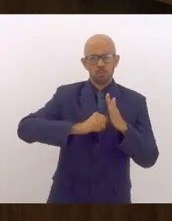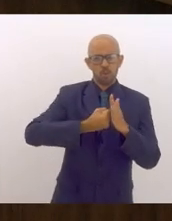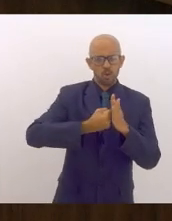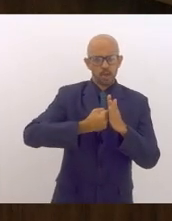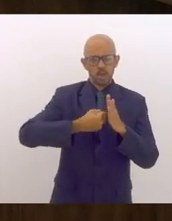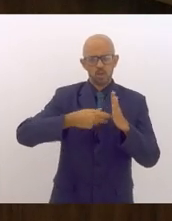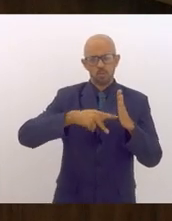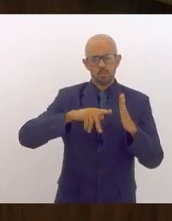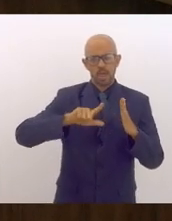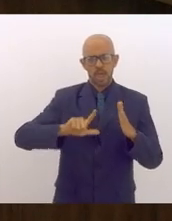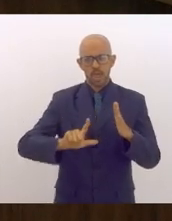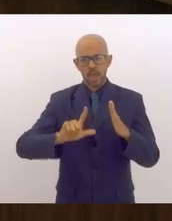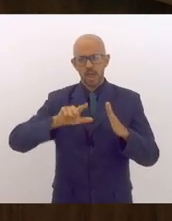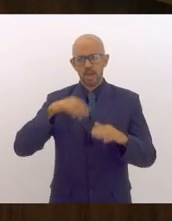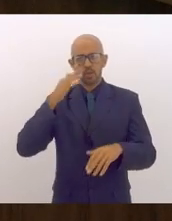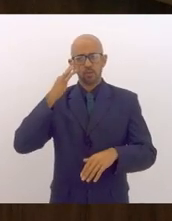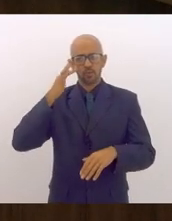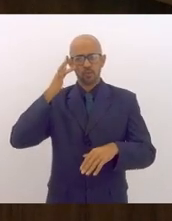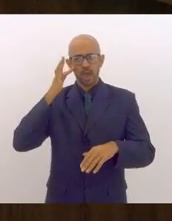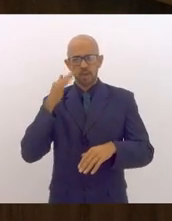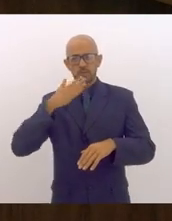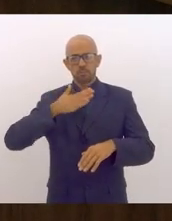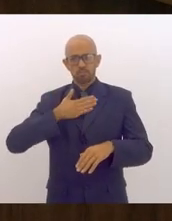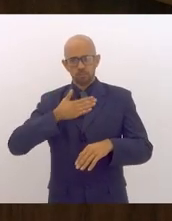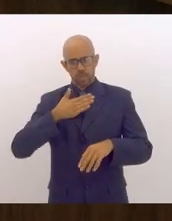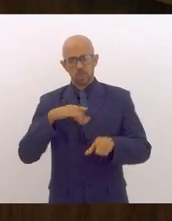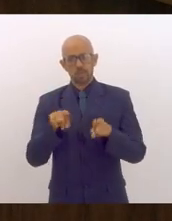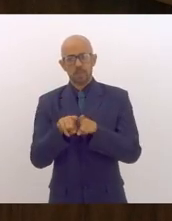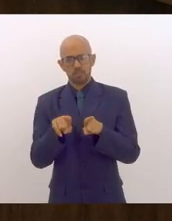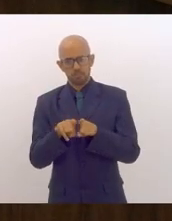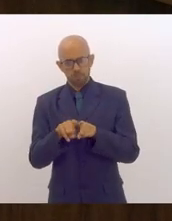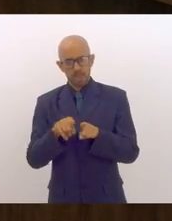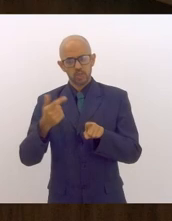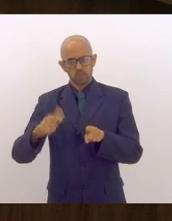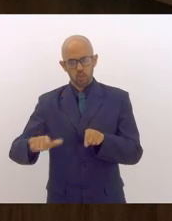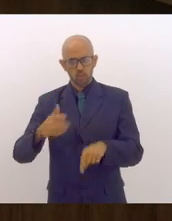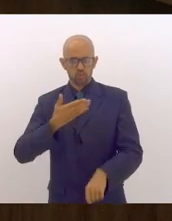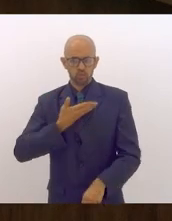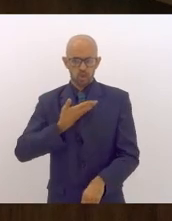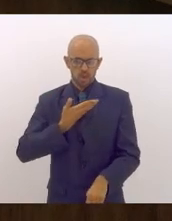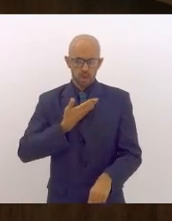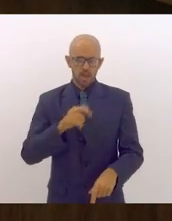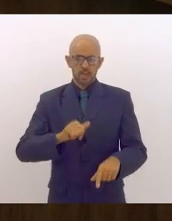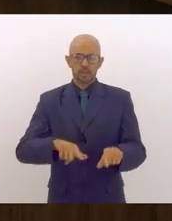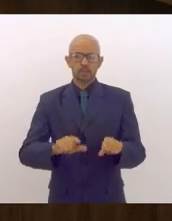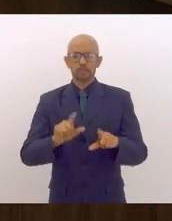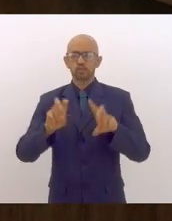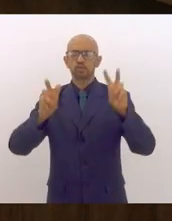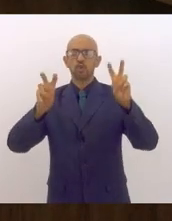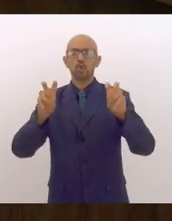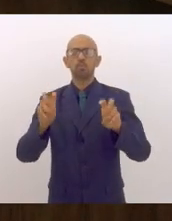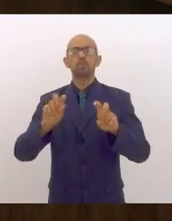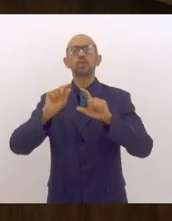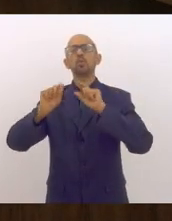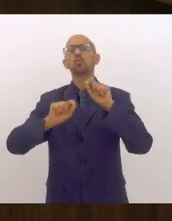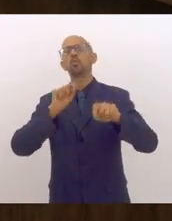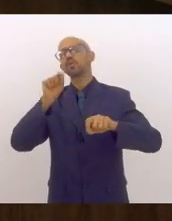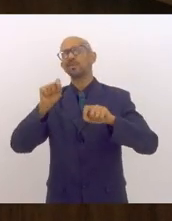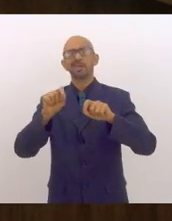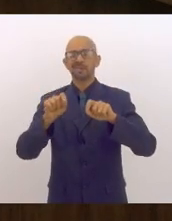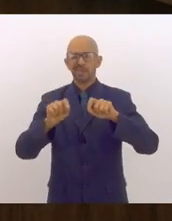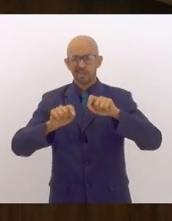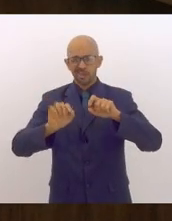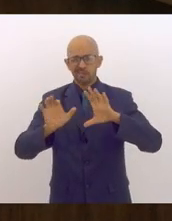projeto de lei do Flávio Serafini, de minha autoria também, de autoria de outros colegas parlamentares, sobre a questão